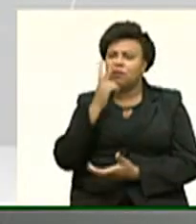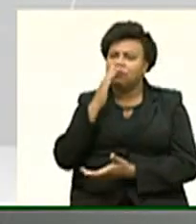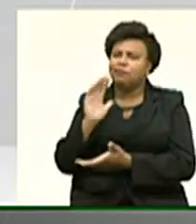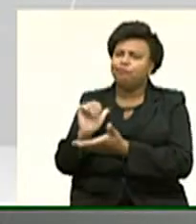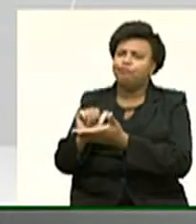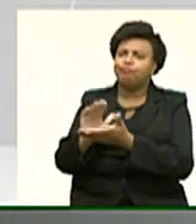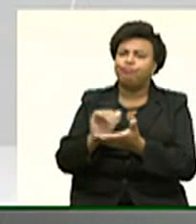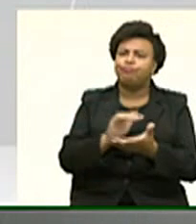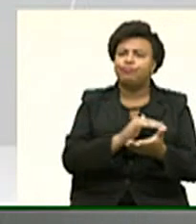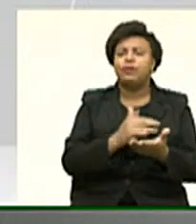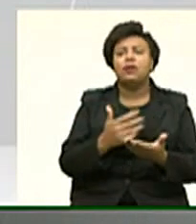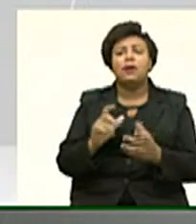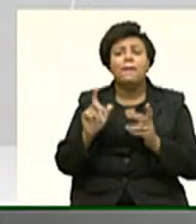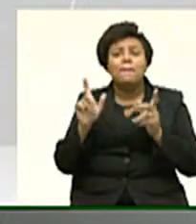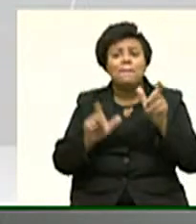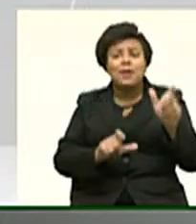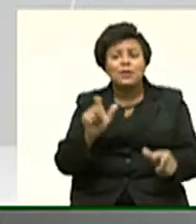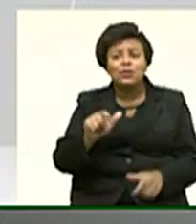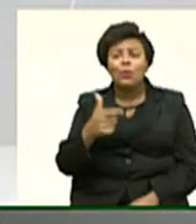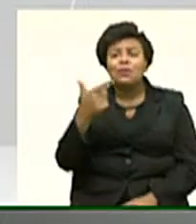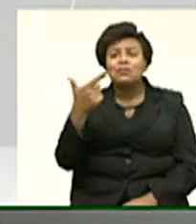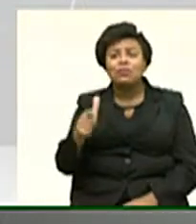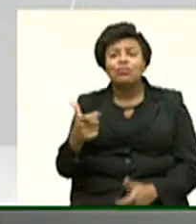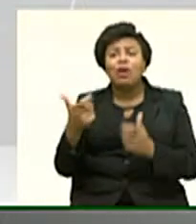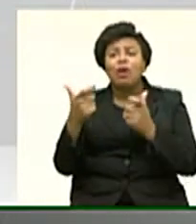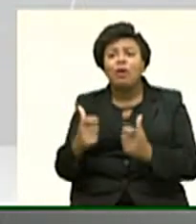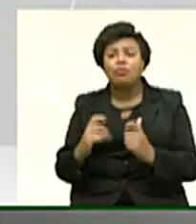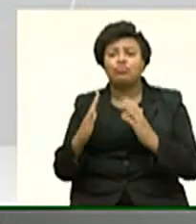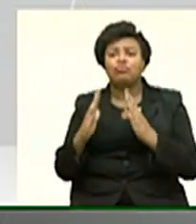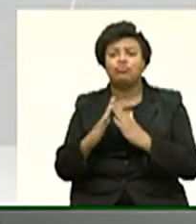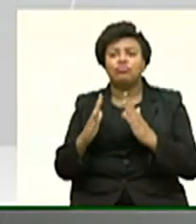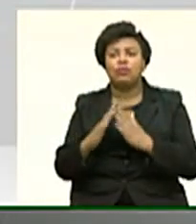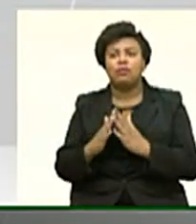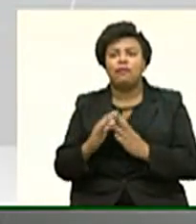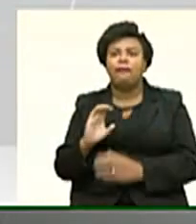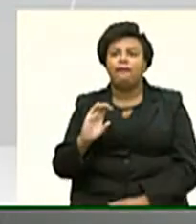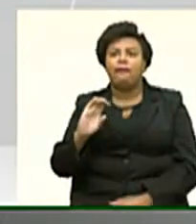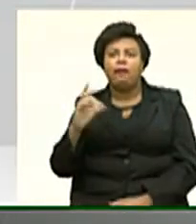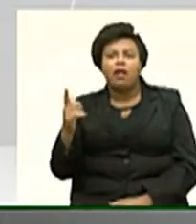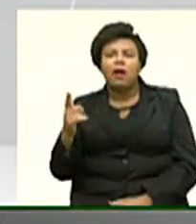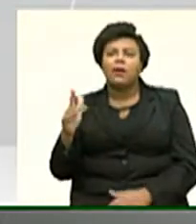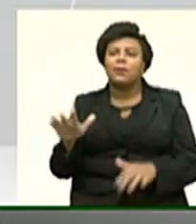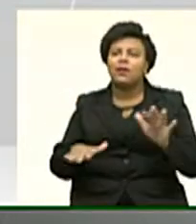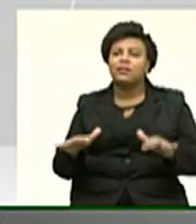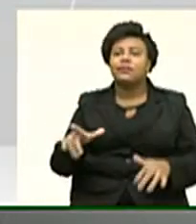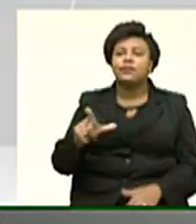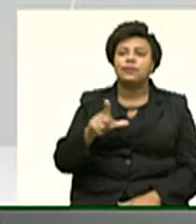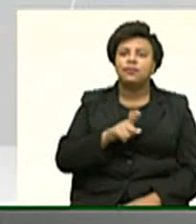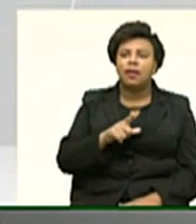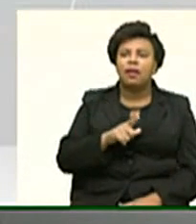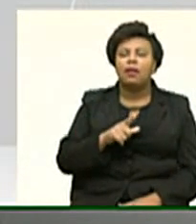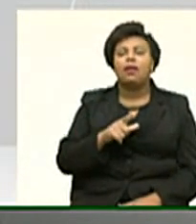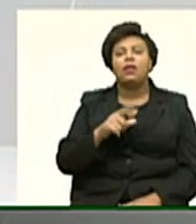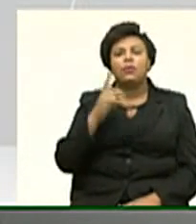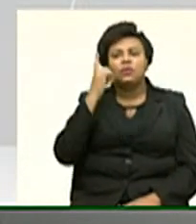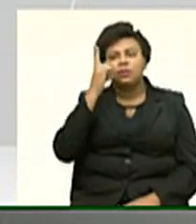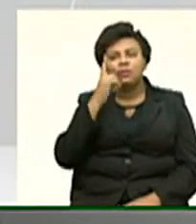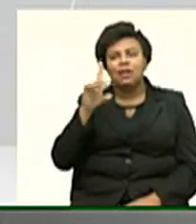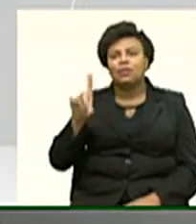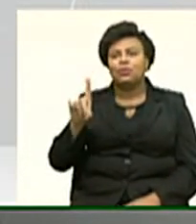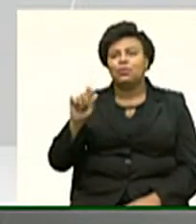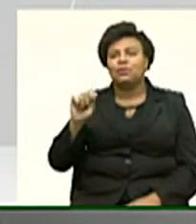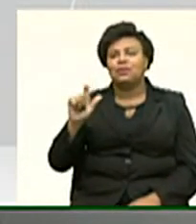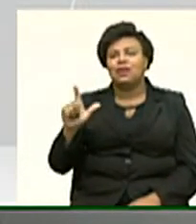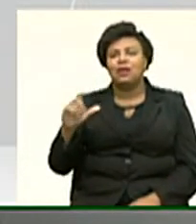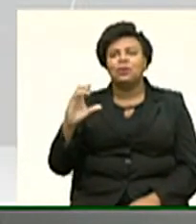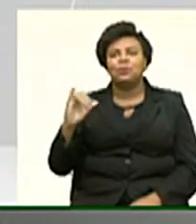despejos, jogando pessoas que não têm onde morar. E claro que às vezes tem, o deputado Tarcísio falou